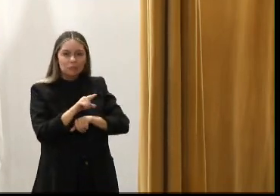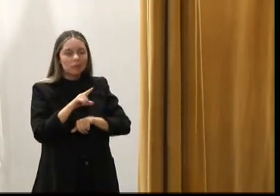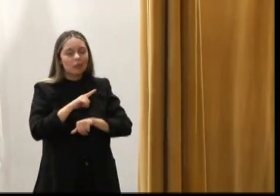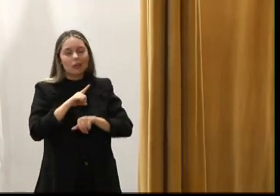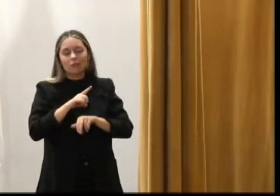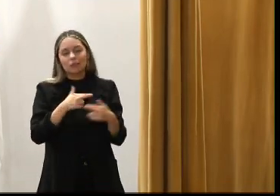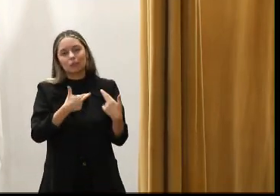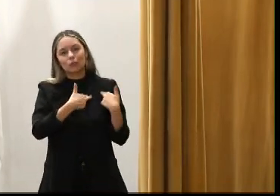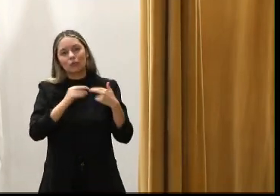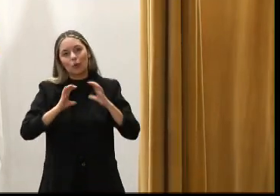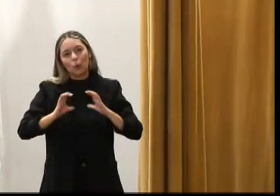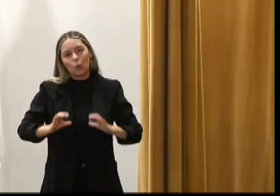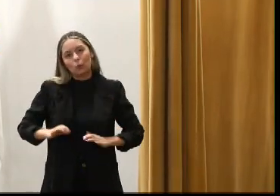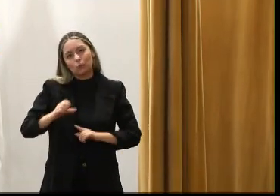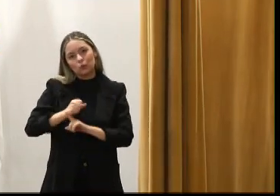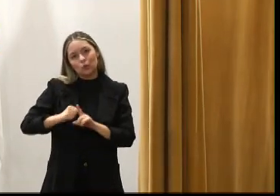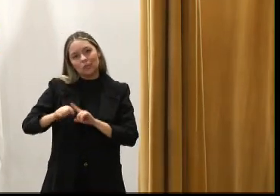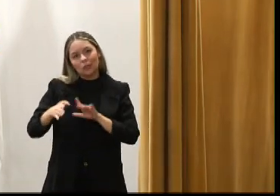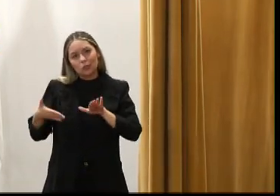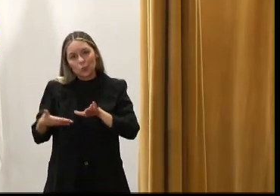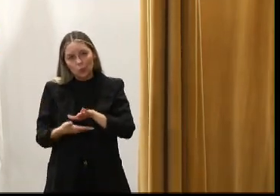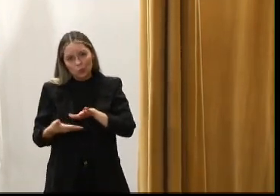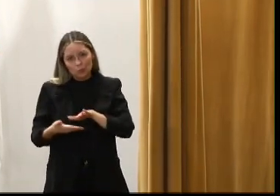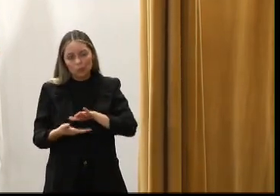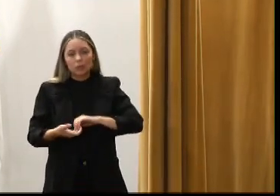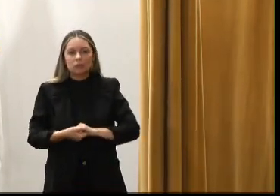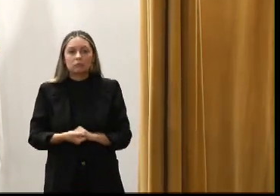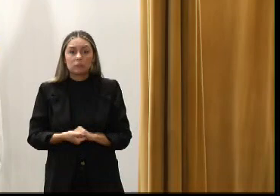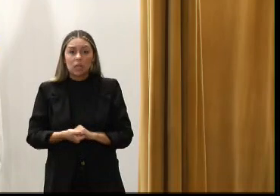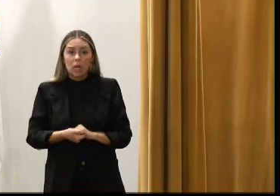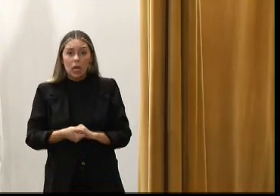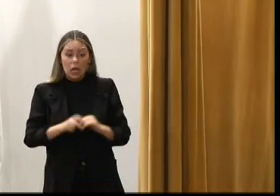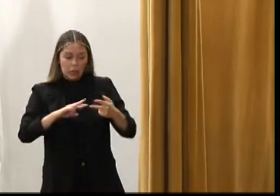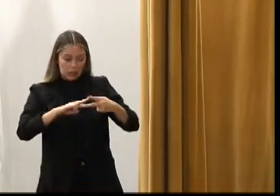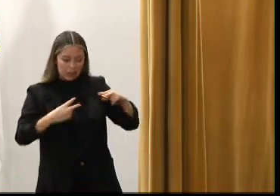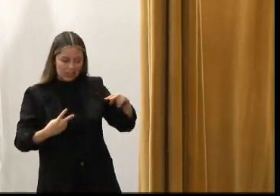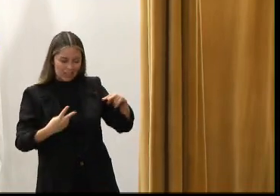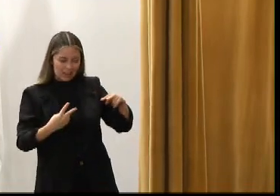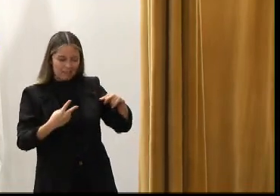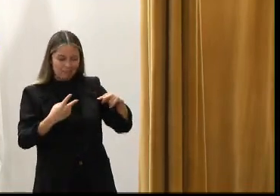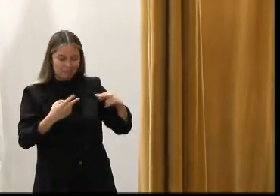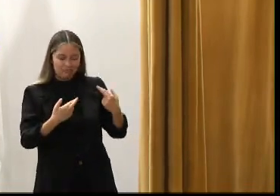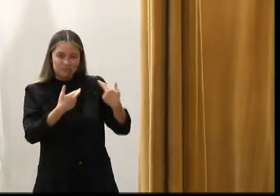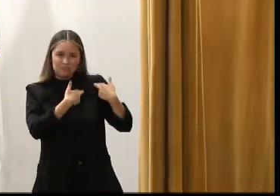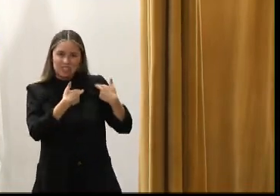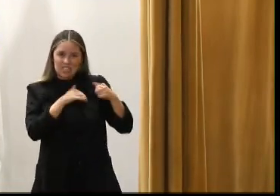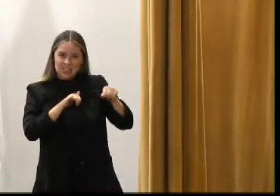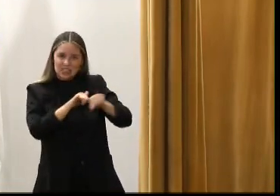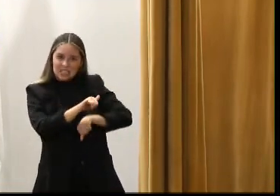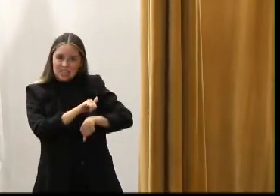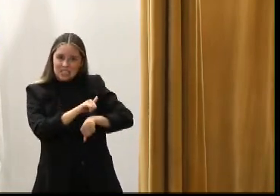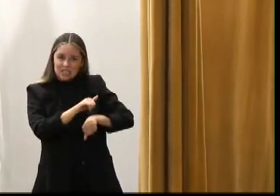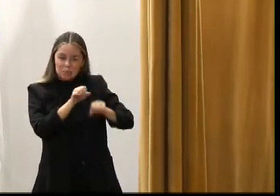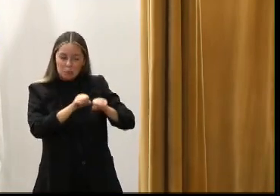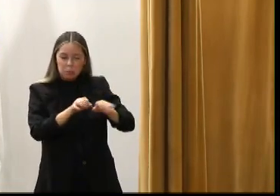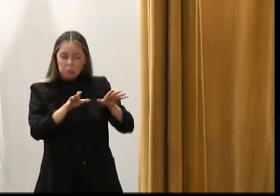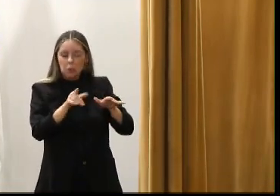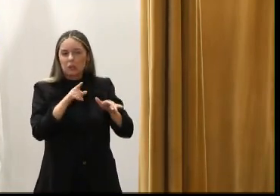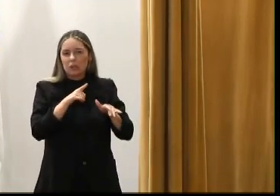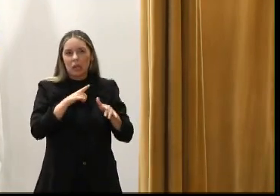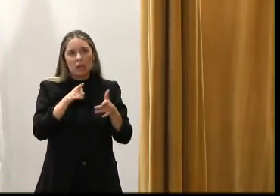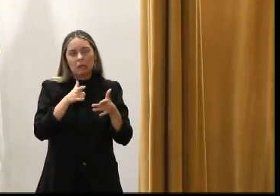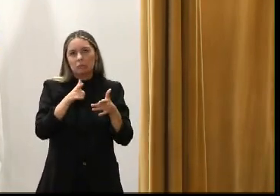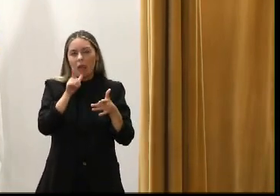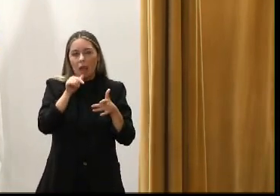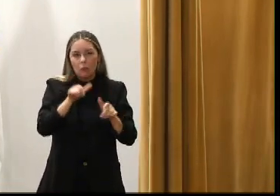da sociedade contemporânea. O DNA de um desastre, seja ele uma inundação, um